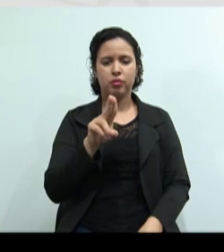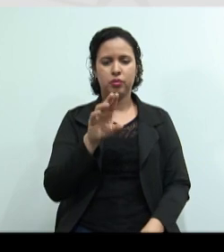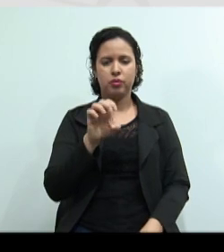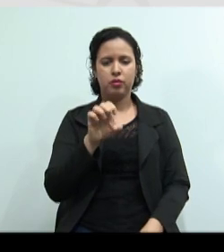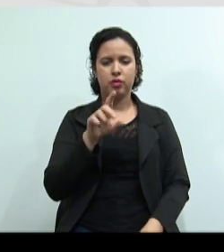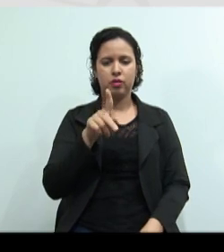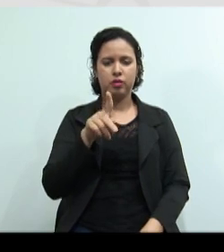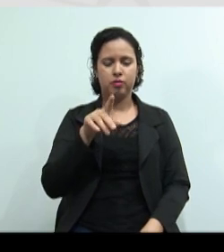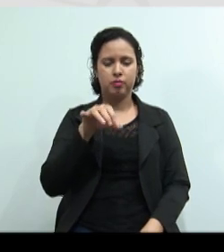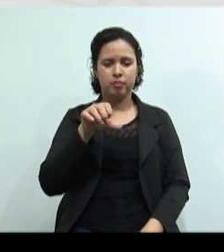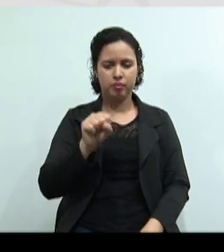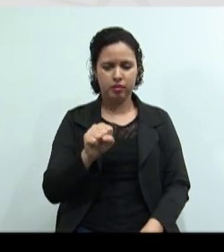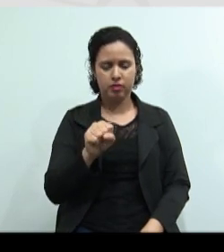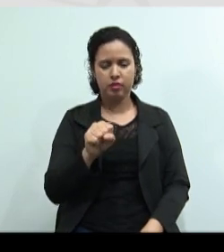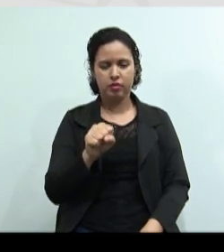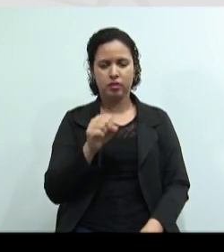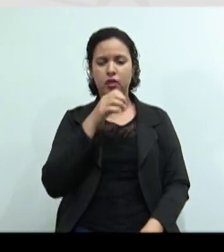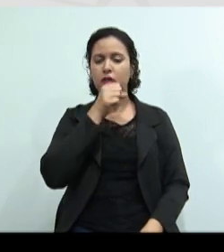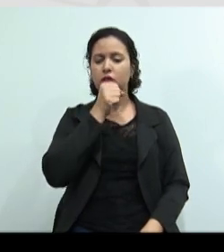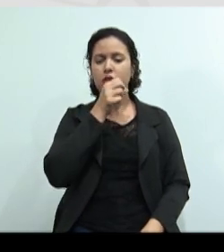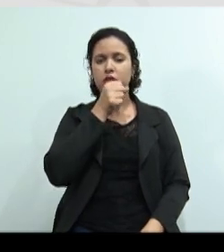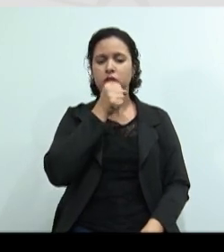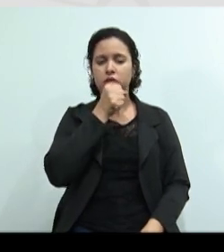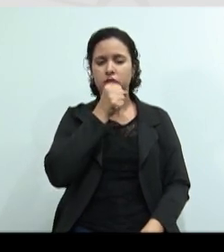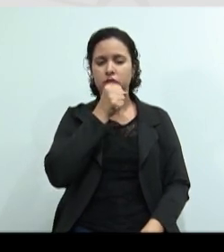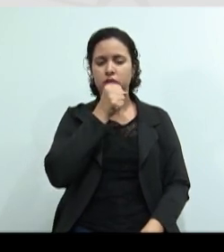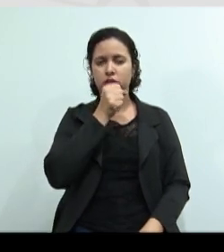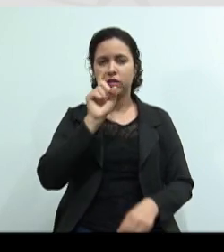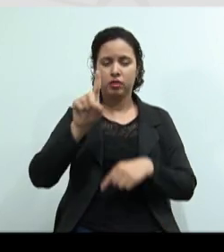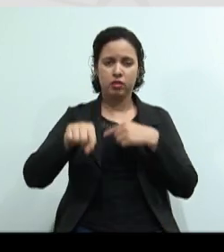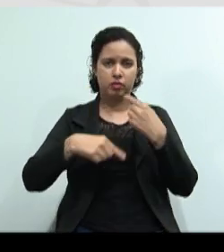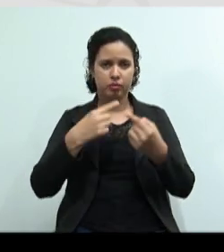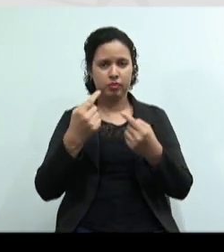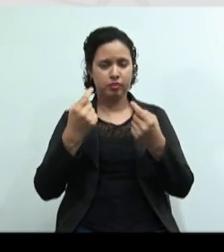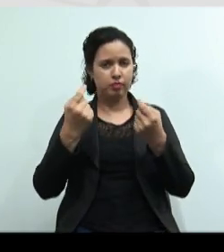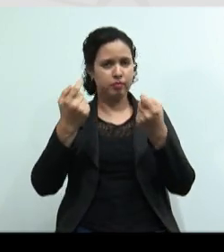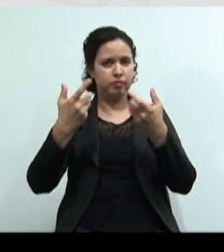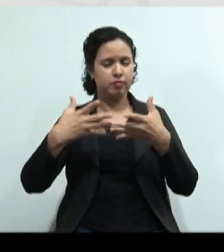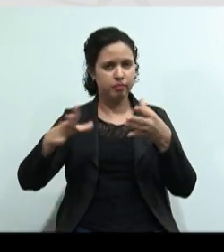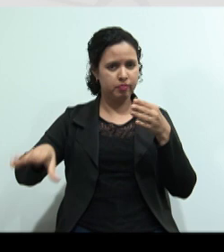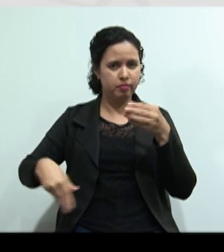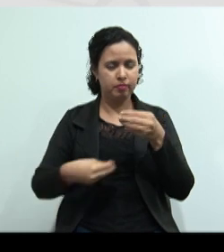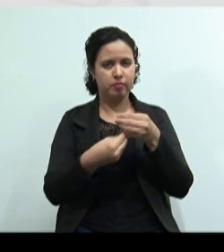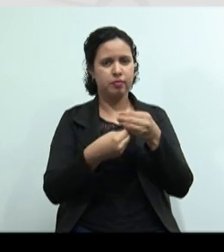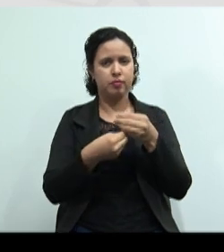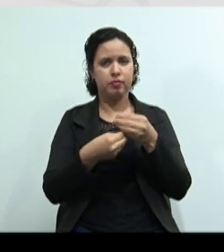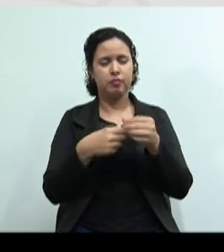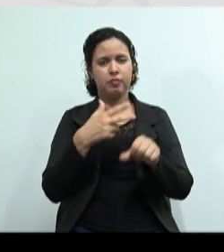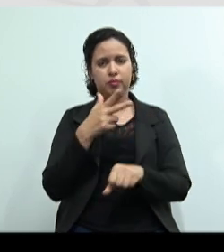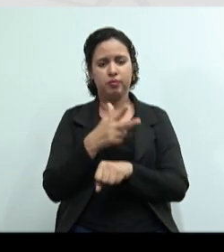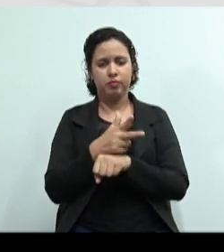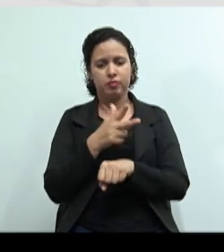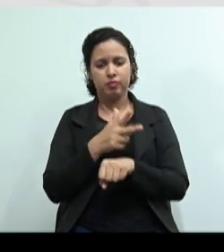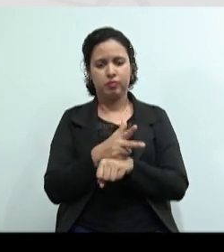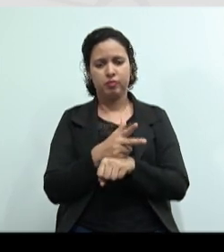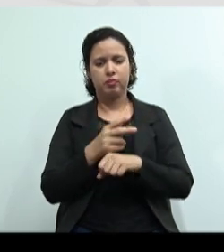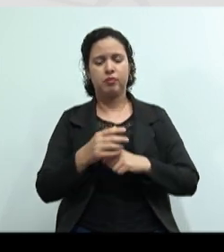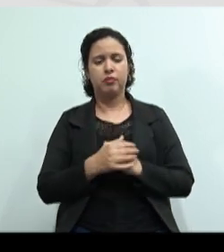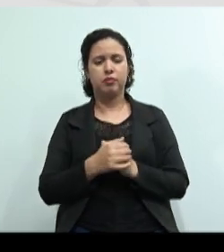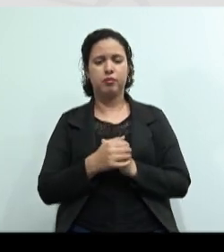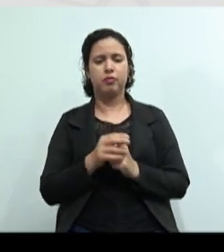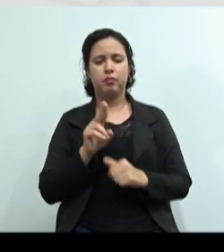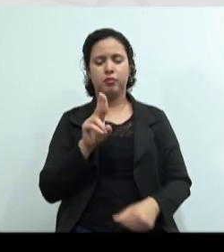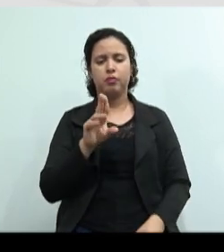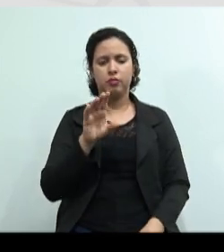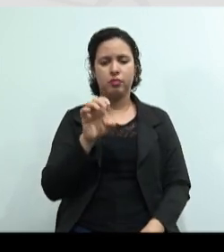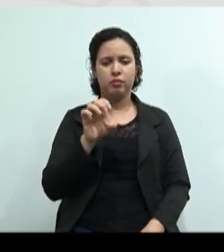A cestinha laranja. Conseguiram visualizar? Depois a gente vai complementar com a externa. Então, o EPS, o que significa?